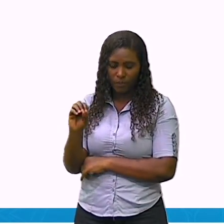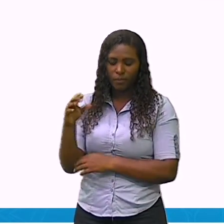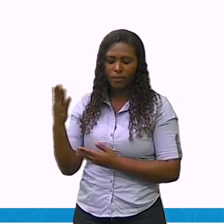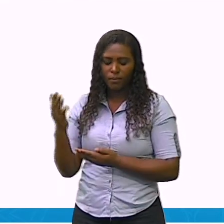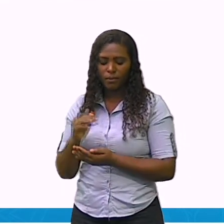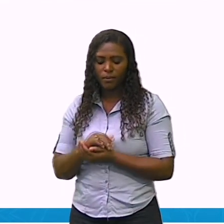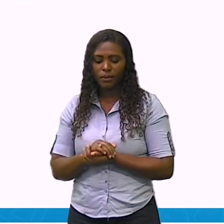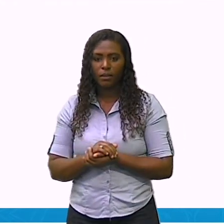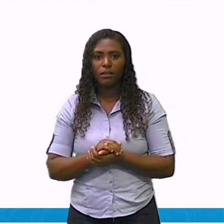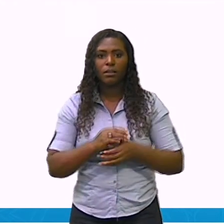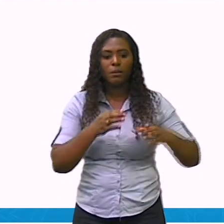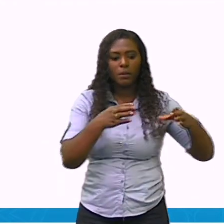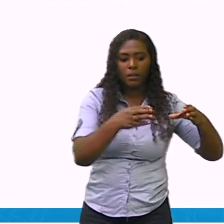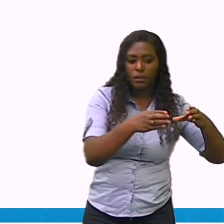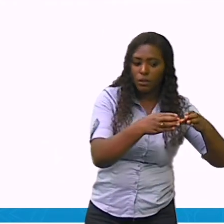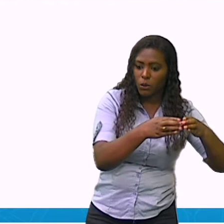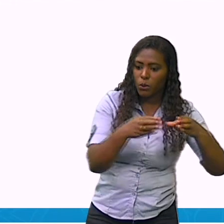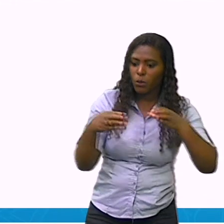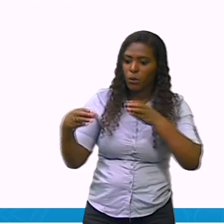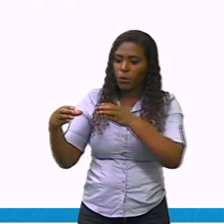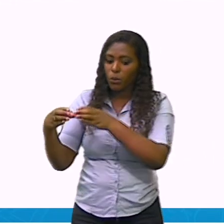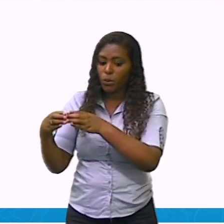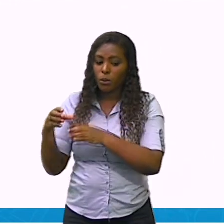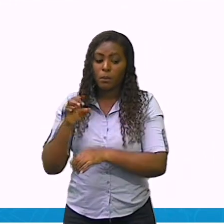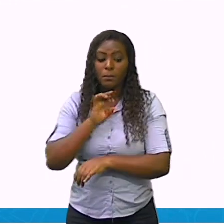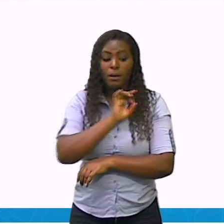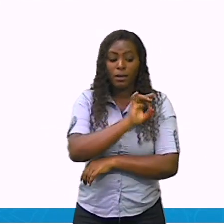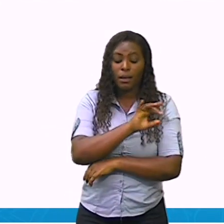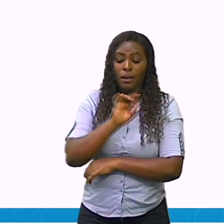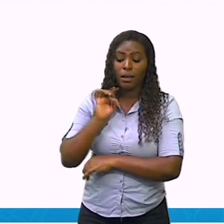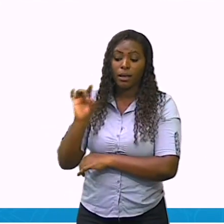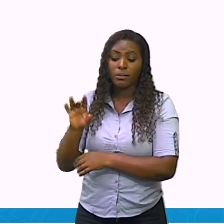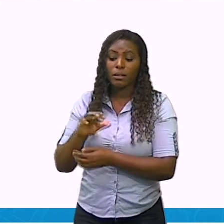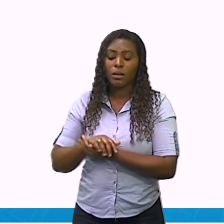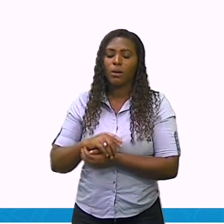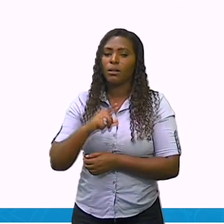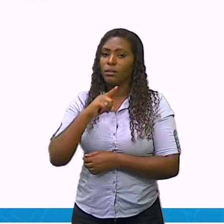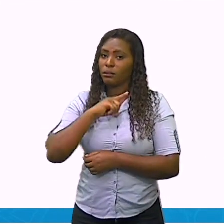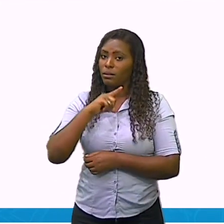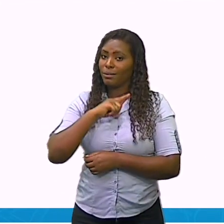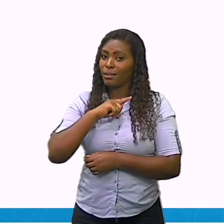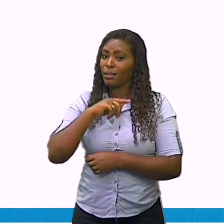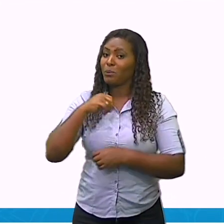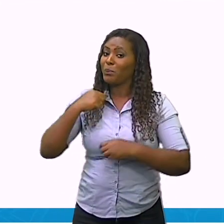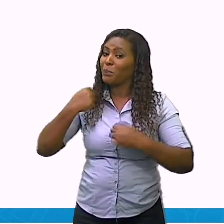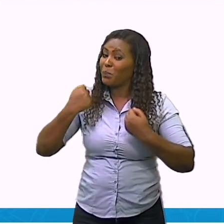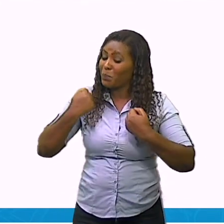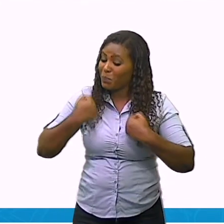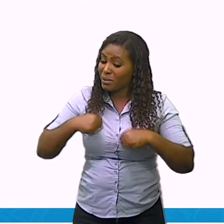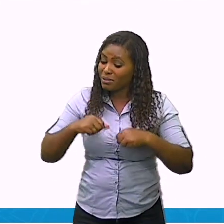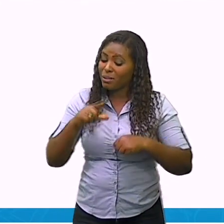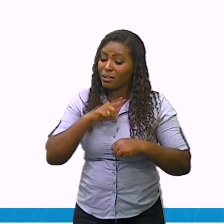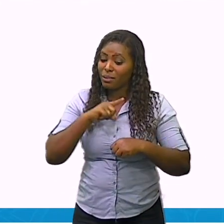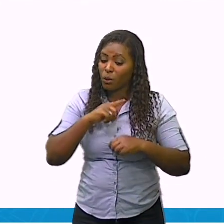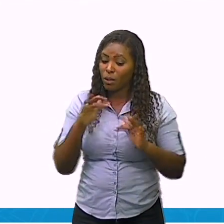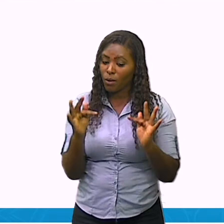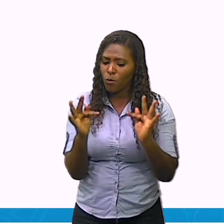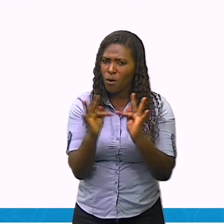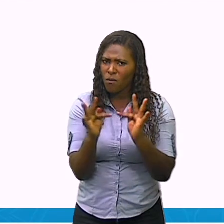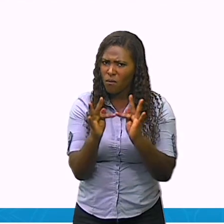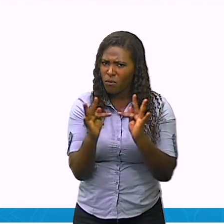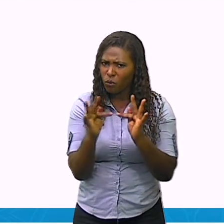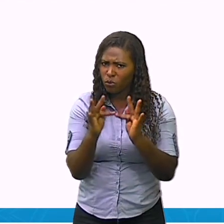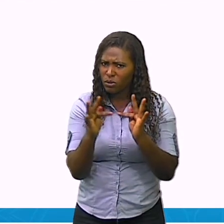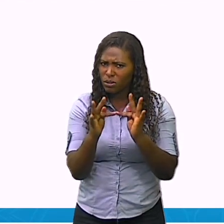é o valor dependente, tem que existir um único correspondente em B.